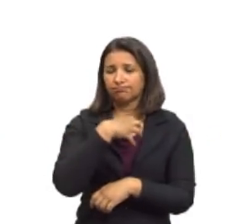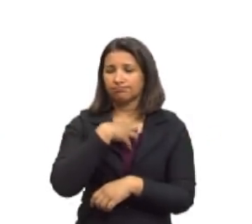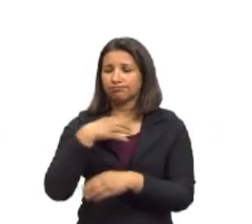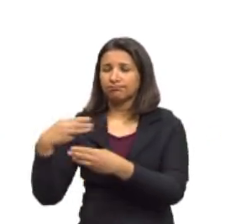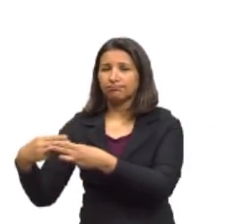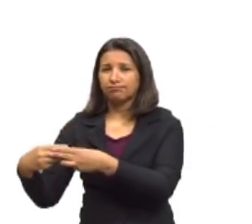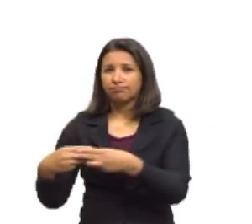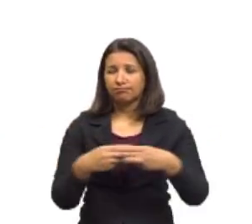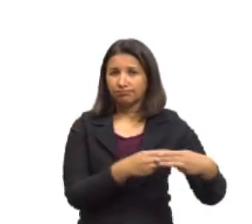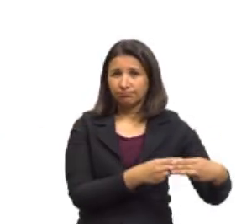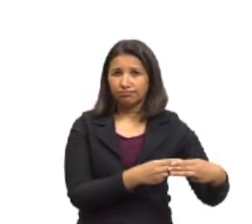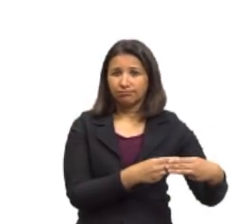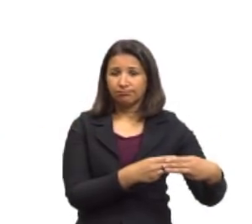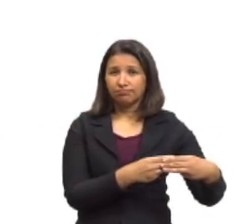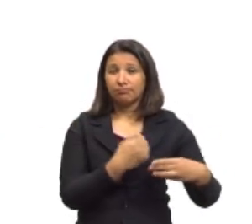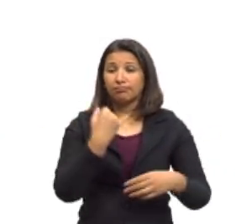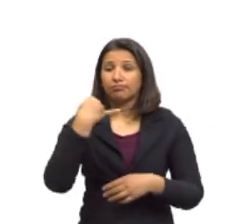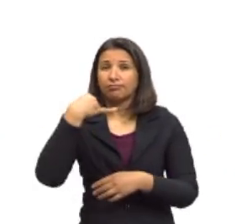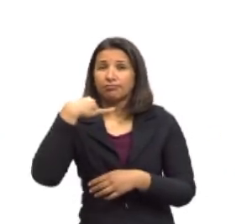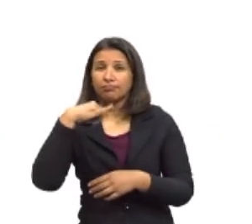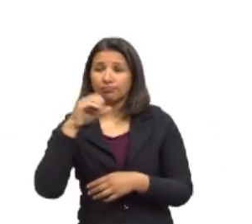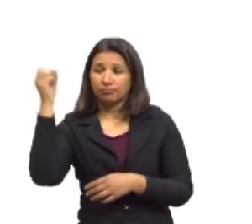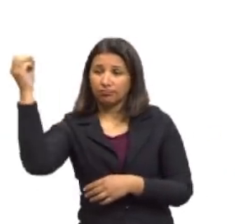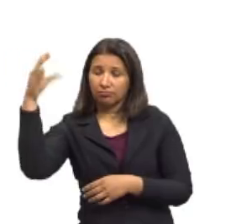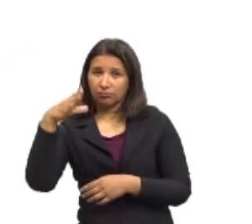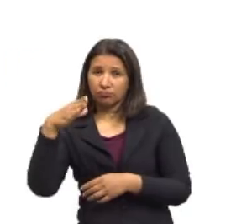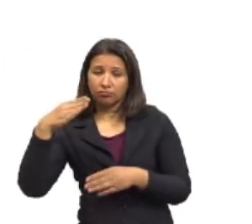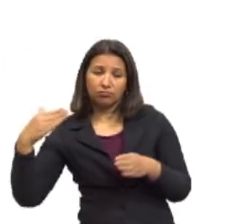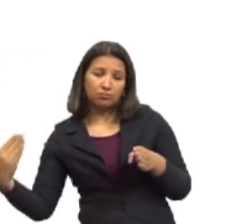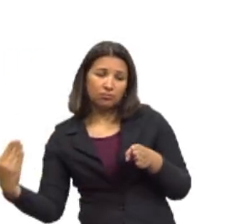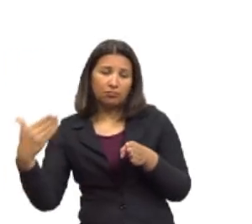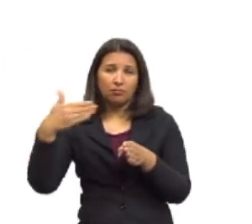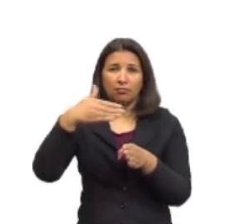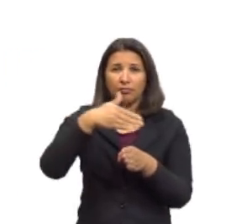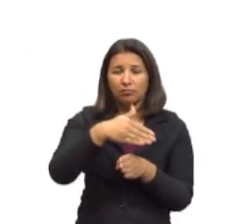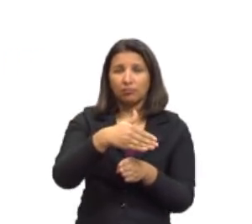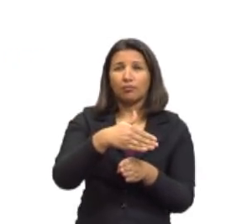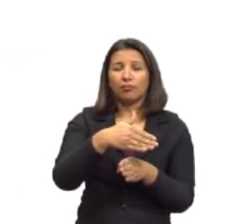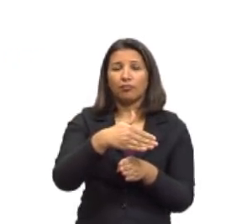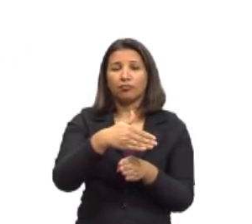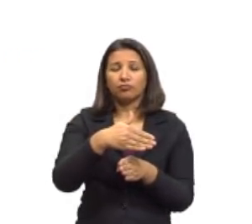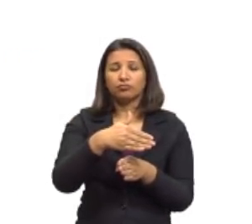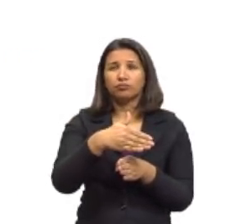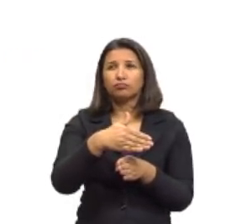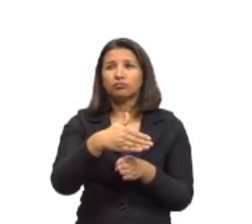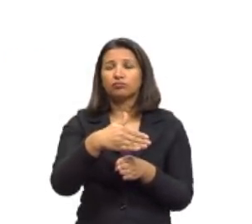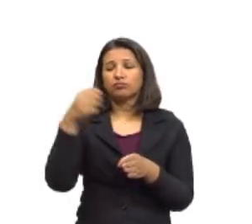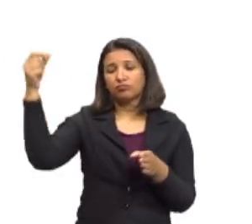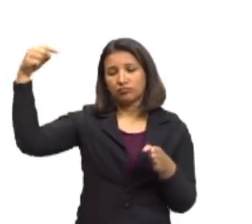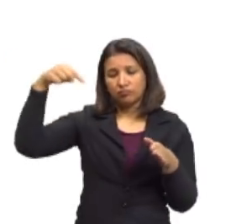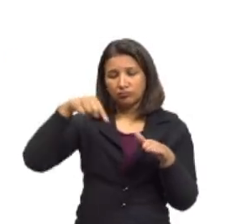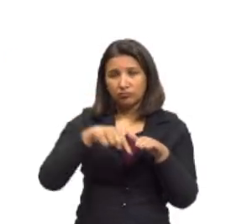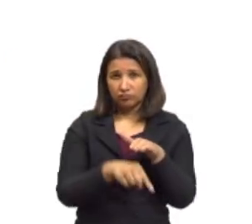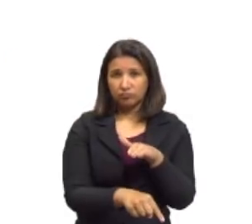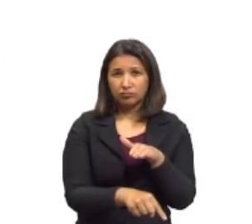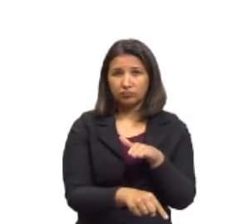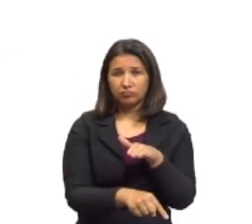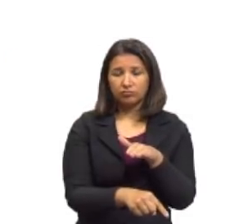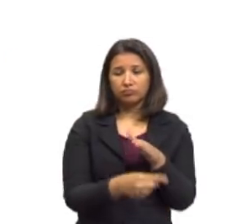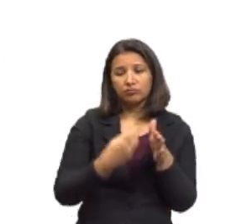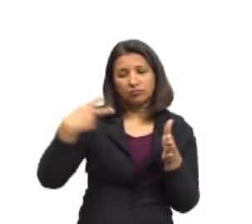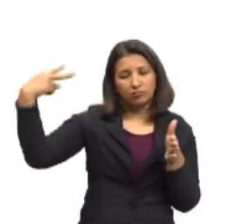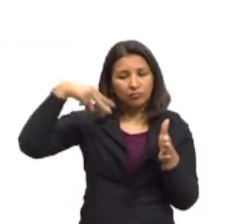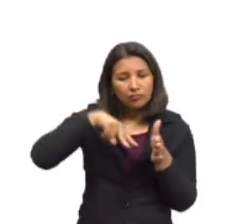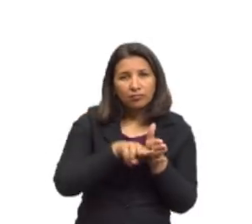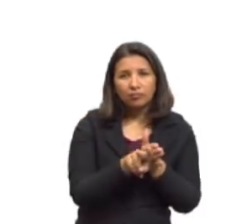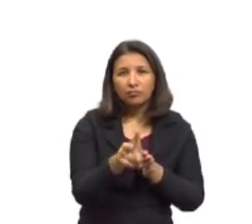Vai, né, se, ela tá, se a luz passou na incidindo, a luz que vai refletir vai seguir